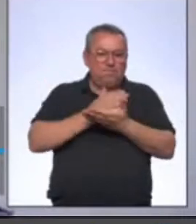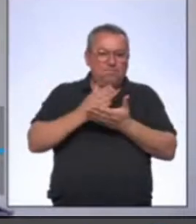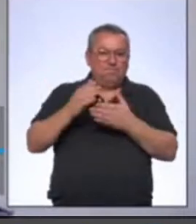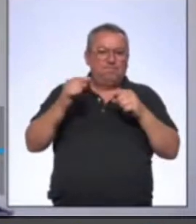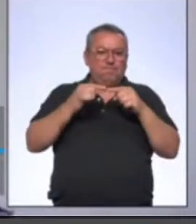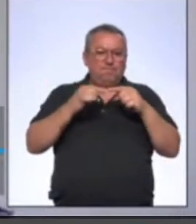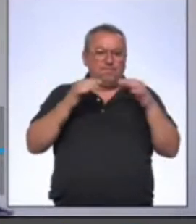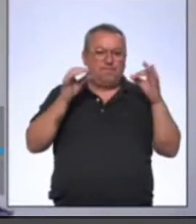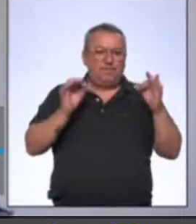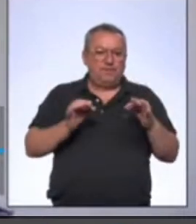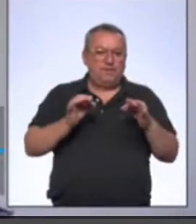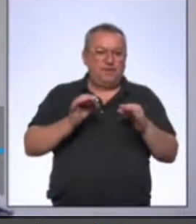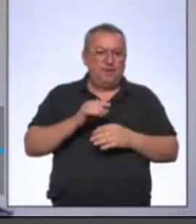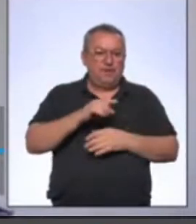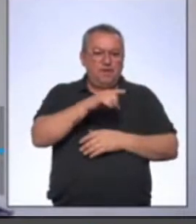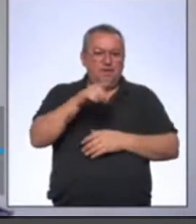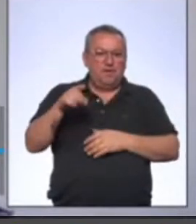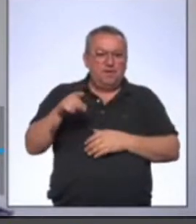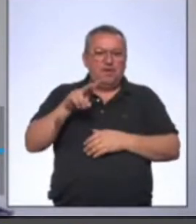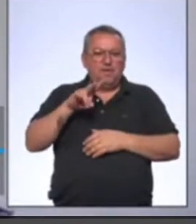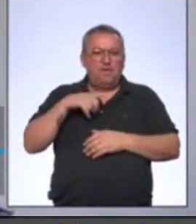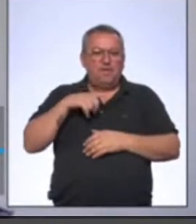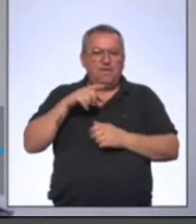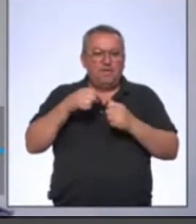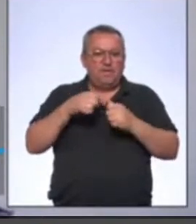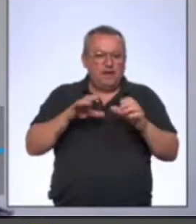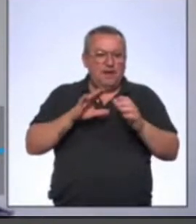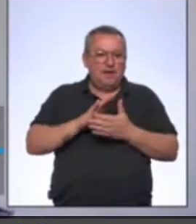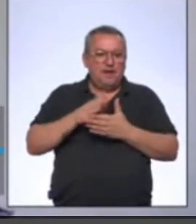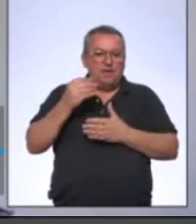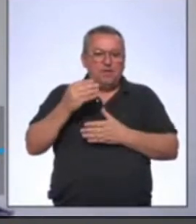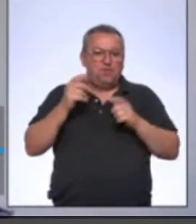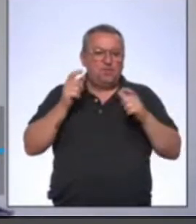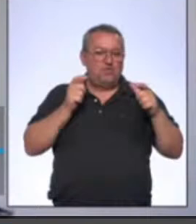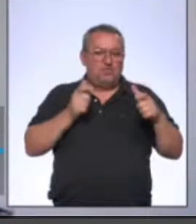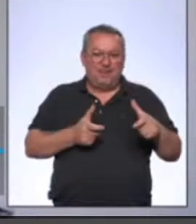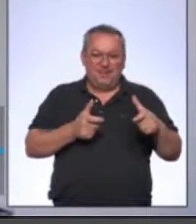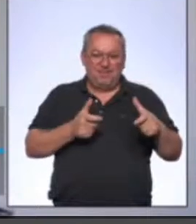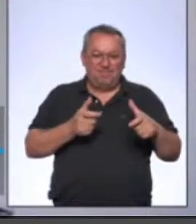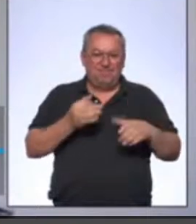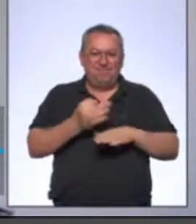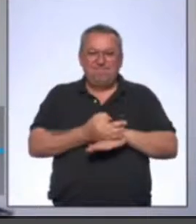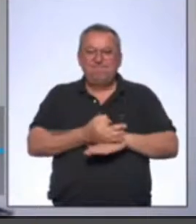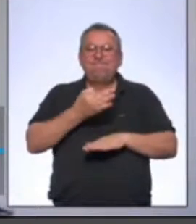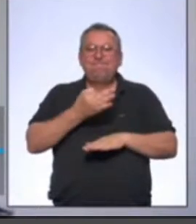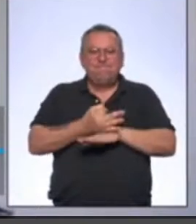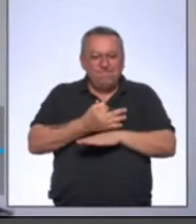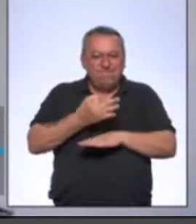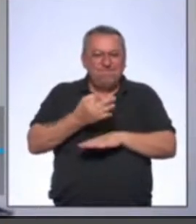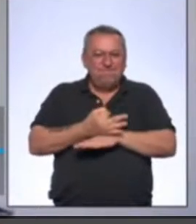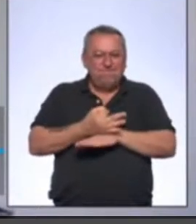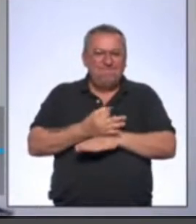batata. Vocês vão ficar muito chatos.